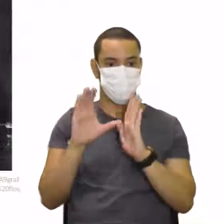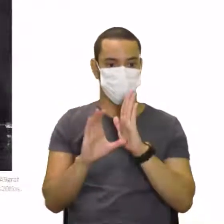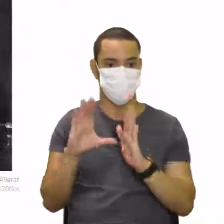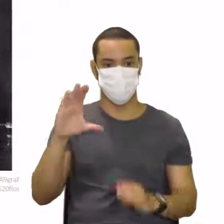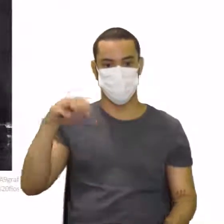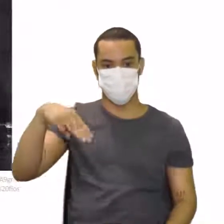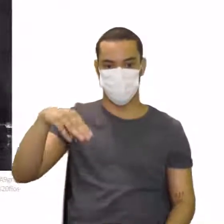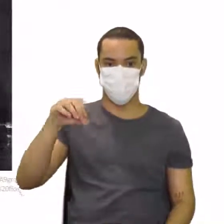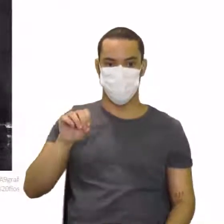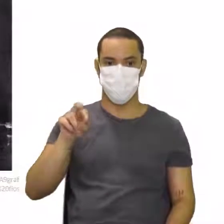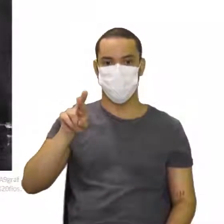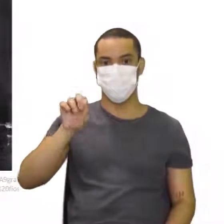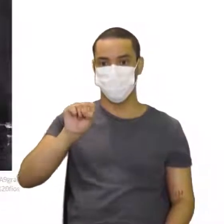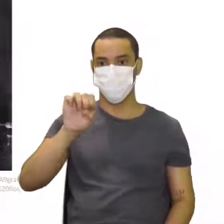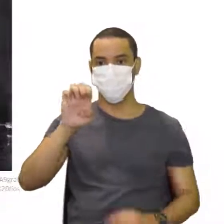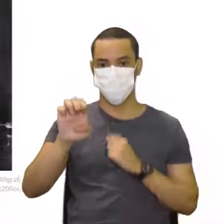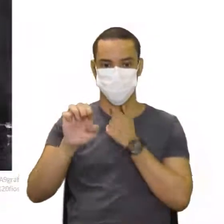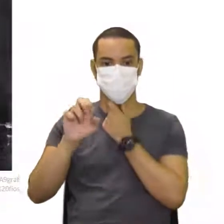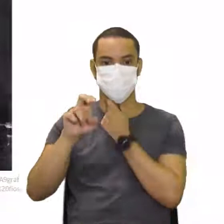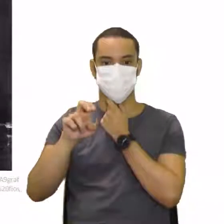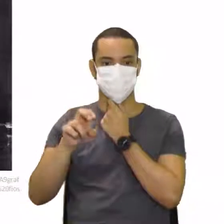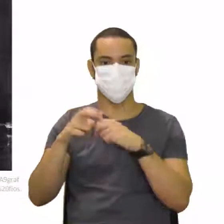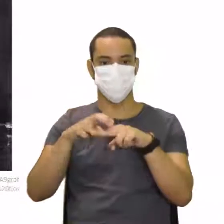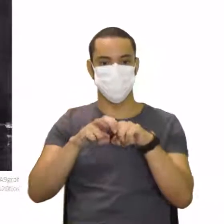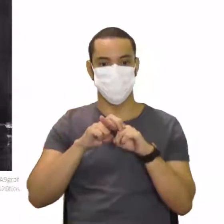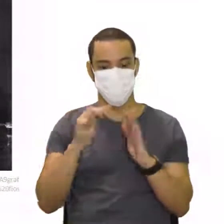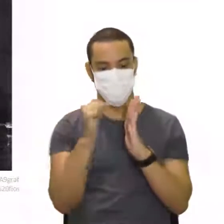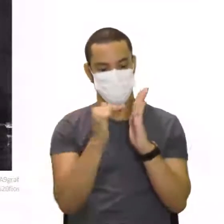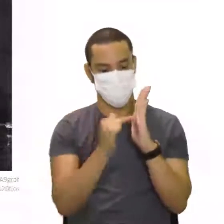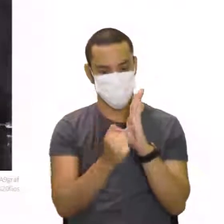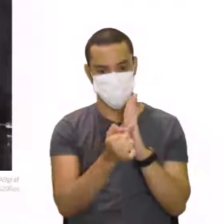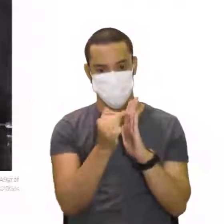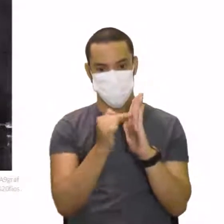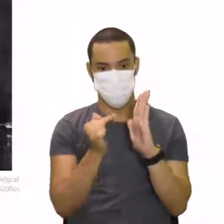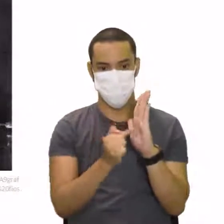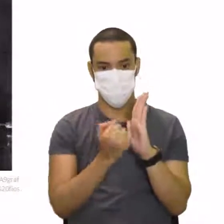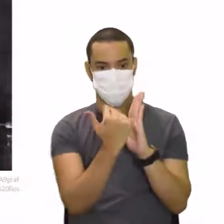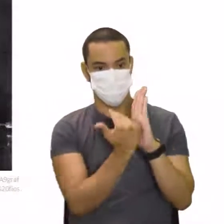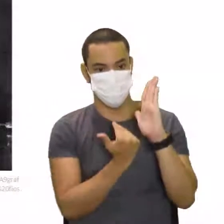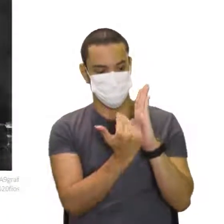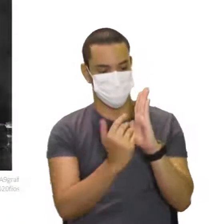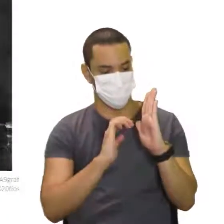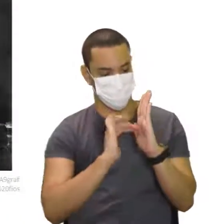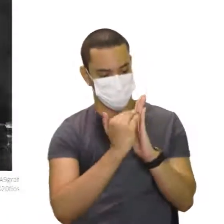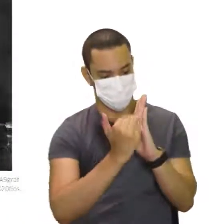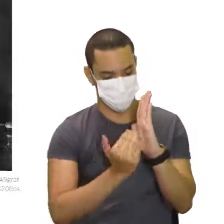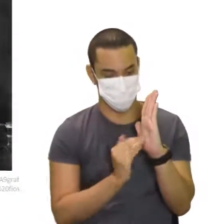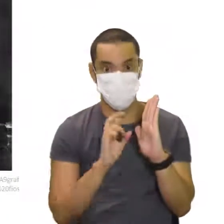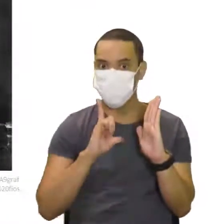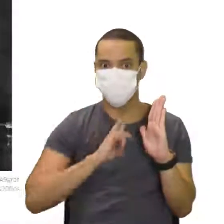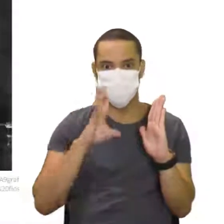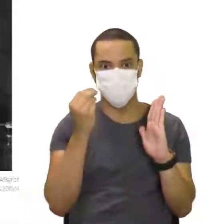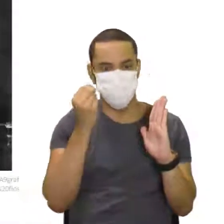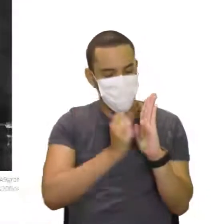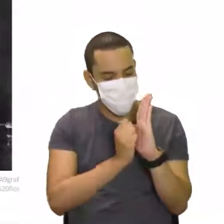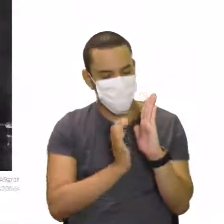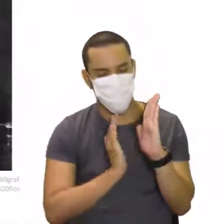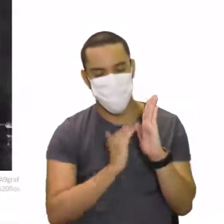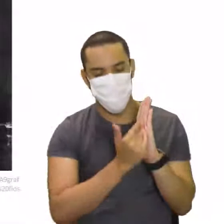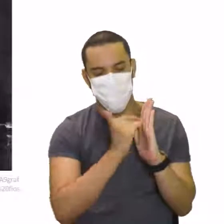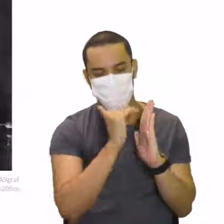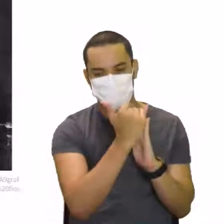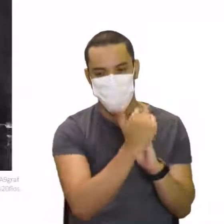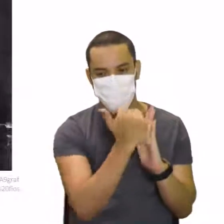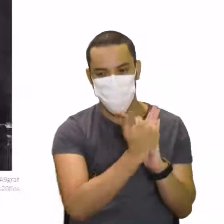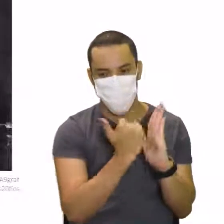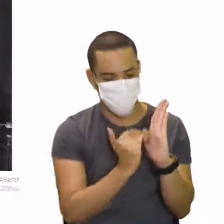E nesse sistema, pontos e traços e espaços substituíam as letras e os números. Então aqui, olha só, uma foto do